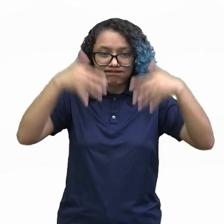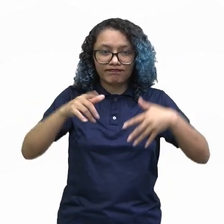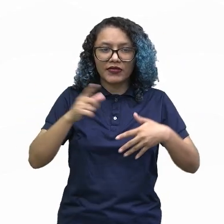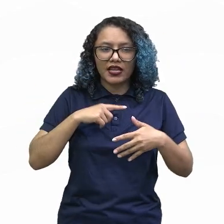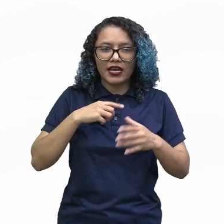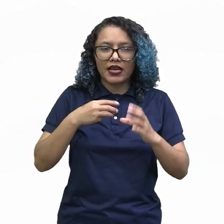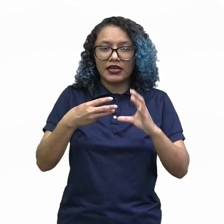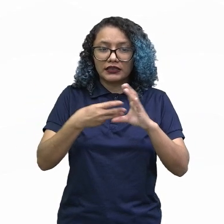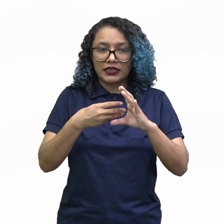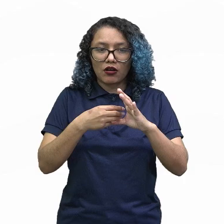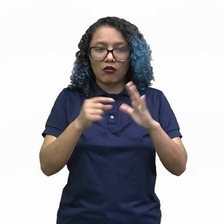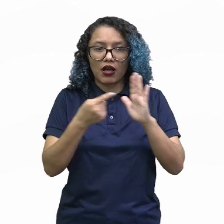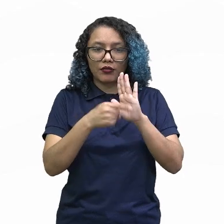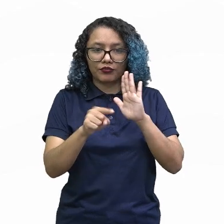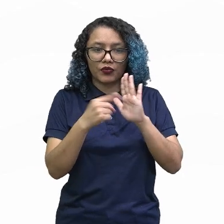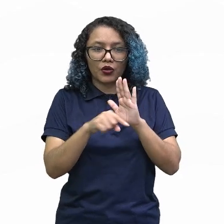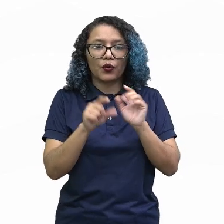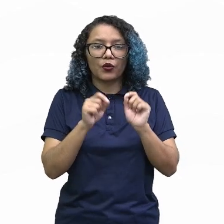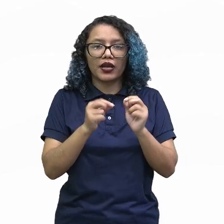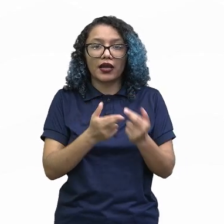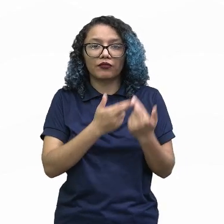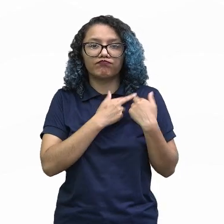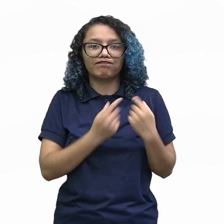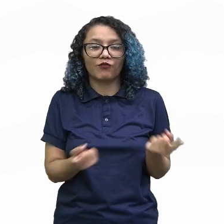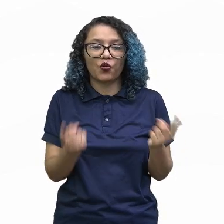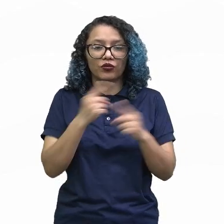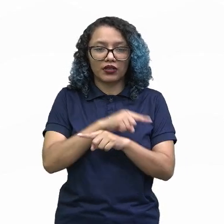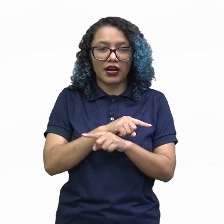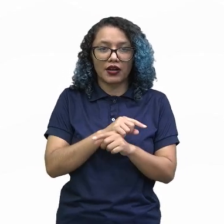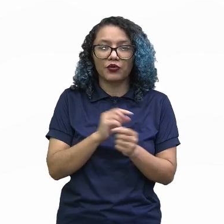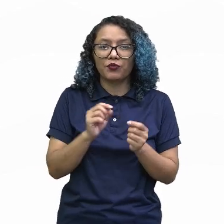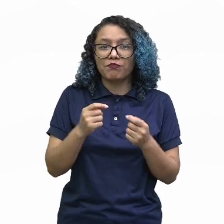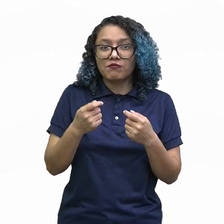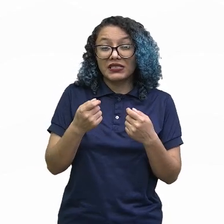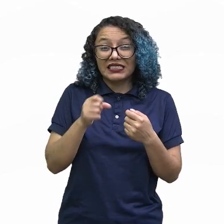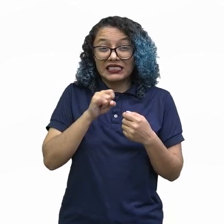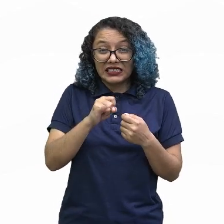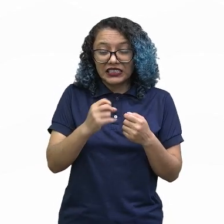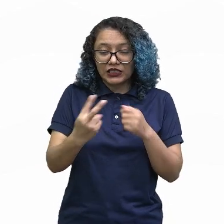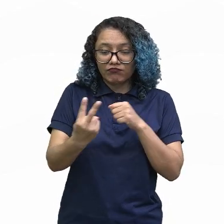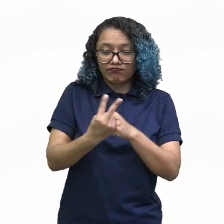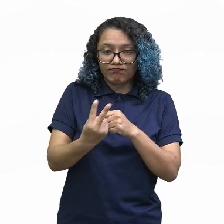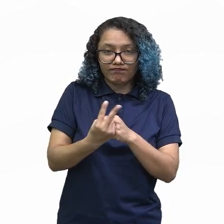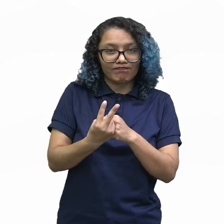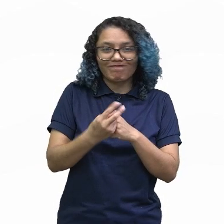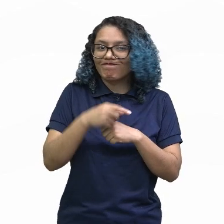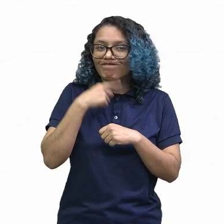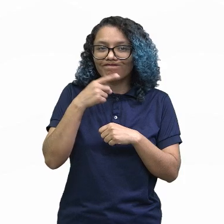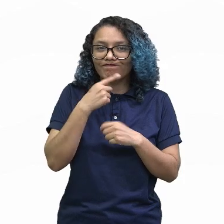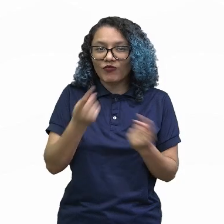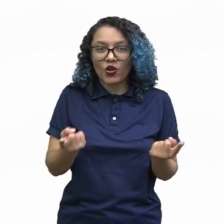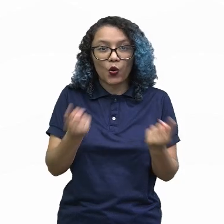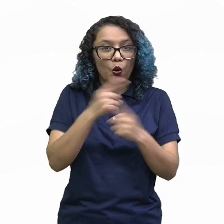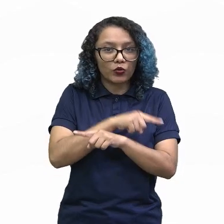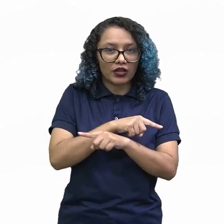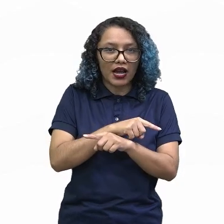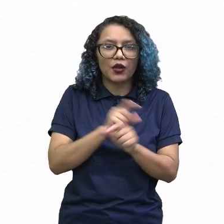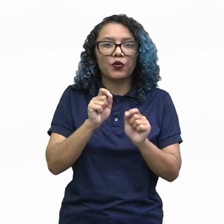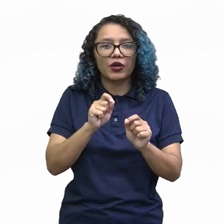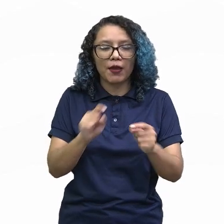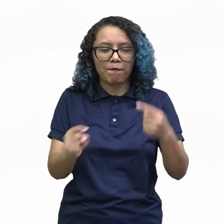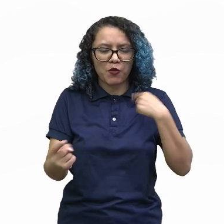imunológicas invertem seu papel. Ao invés de protegerem o sistema de defesa do indivíduo, eles passam